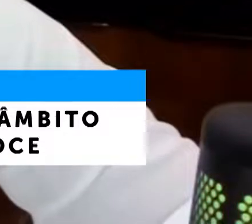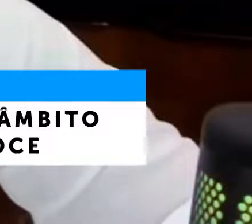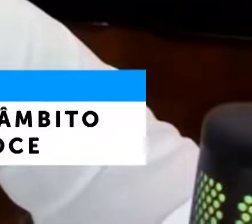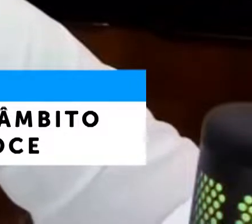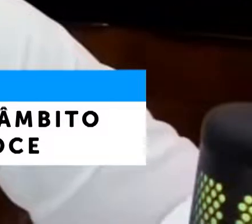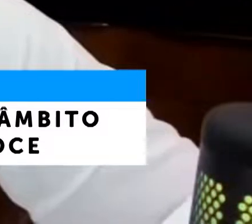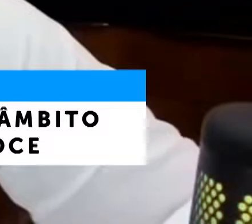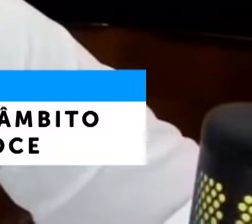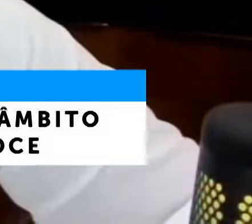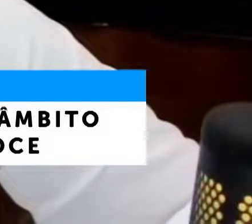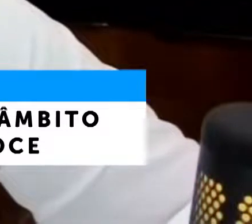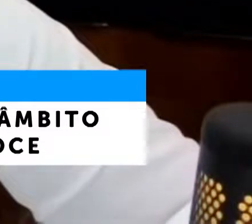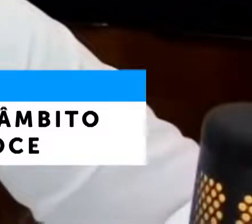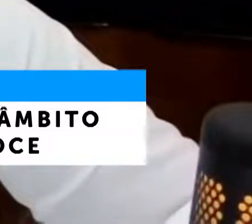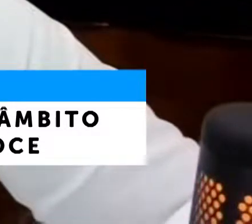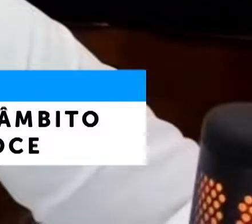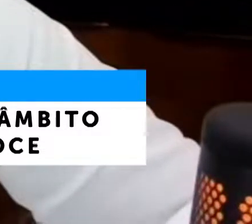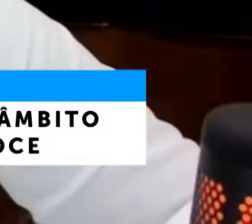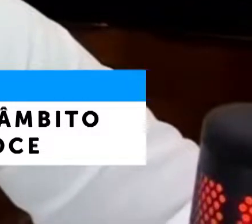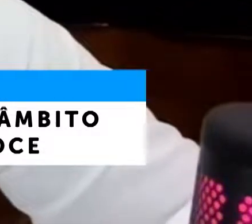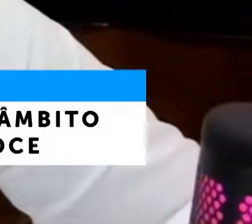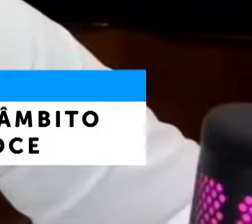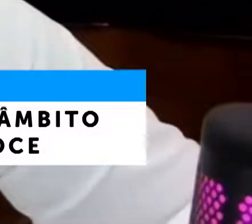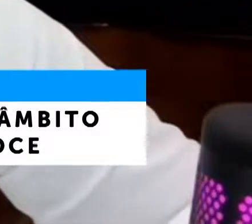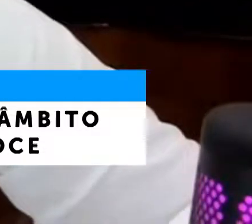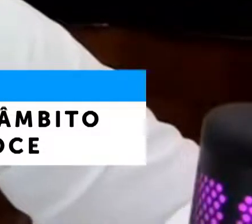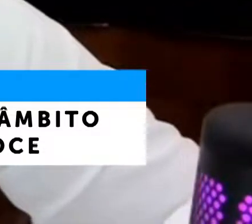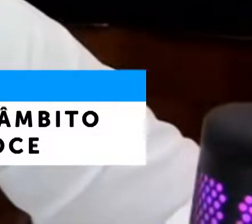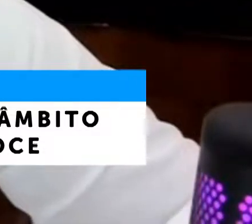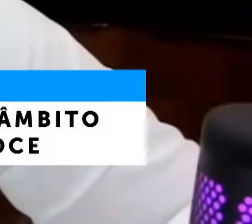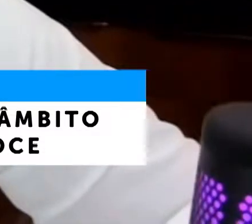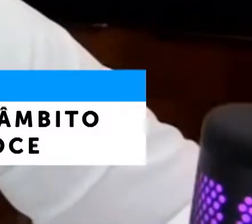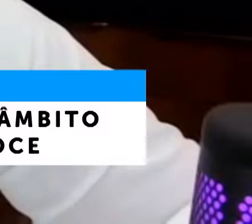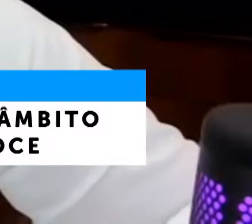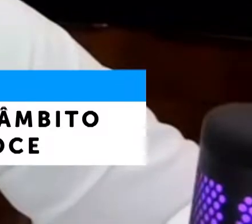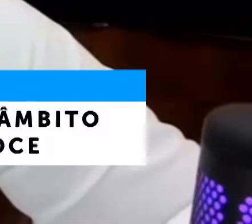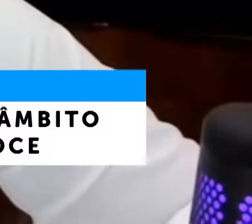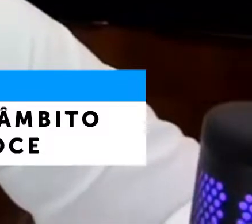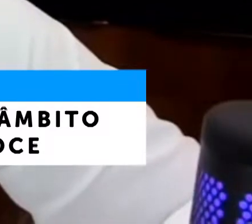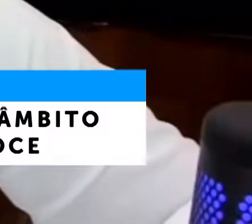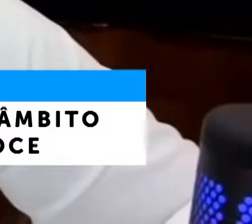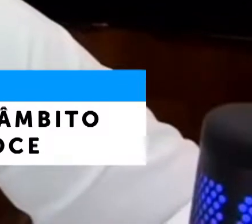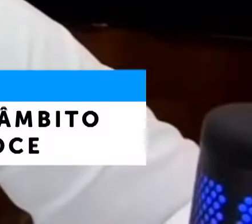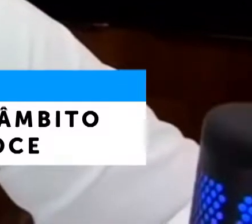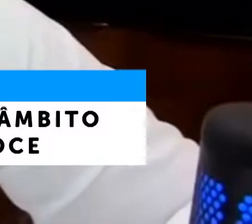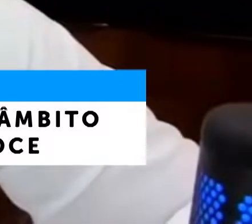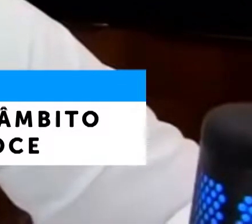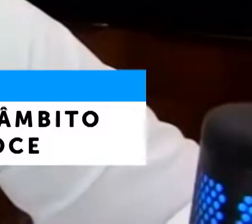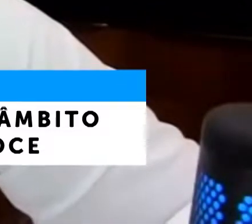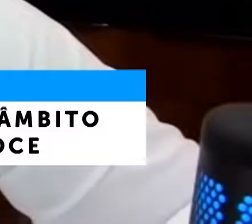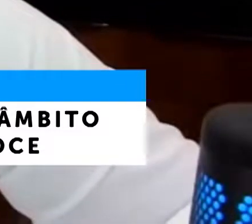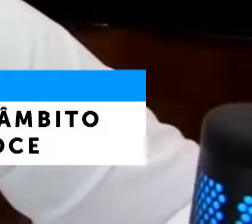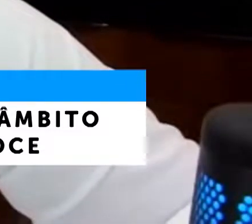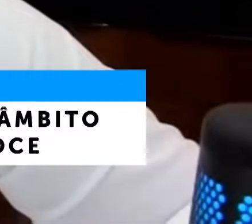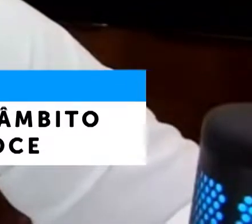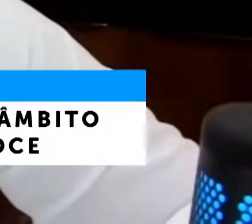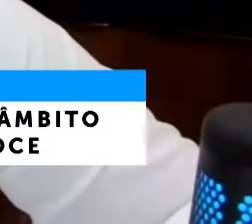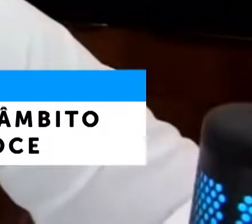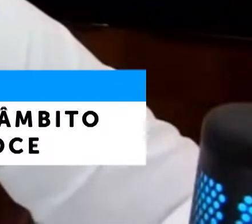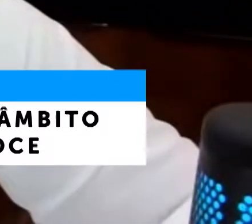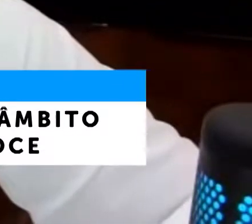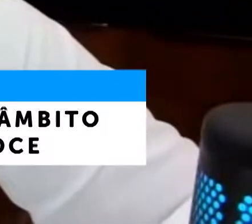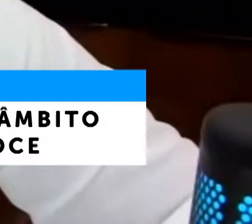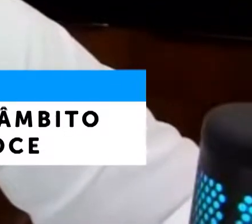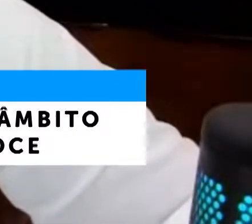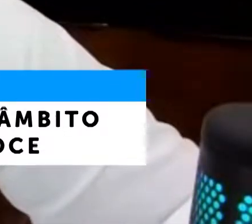dança, mas sim como isso pode ser aplicado nas escolas. Então, podem ficar todos muito